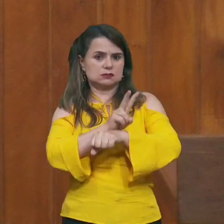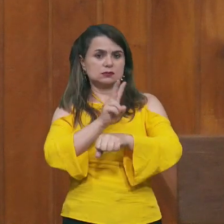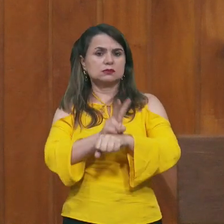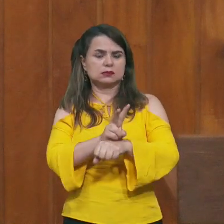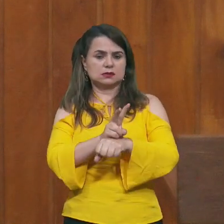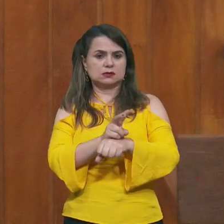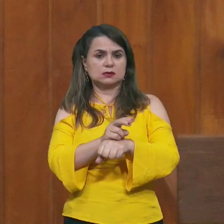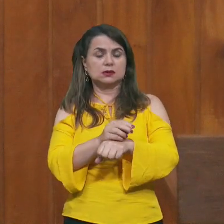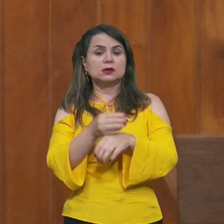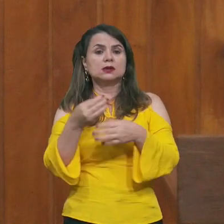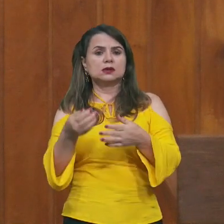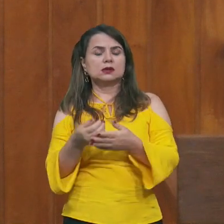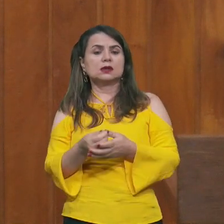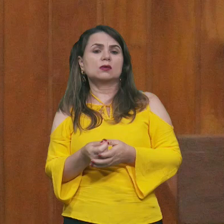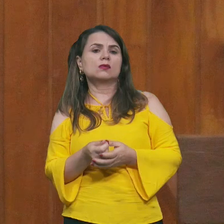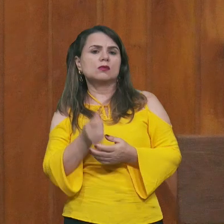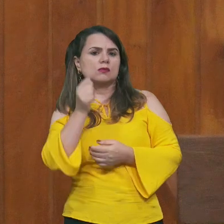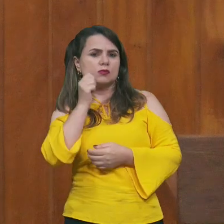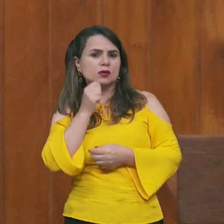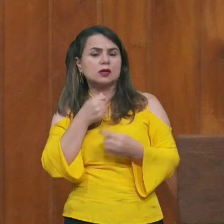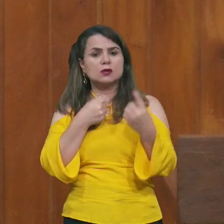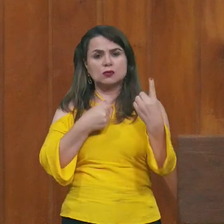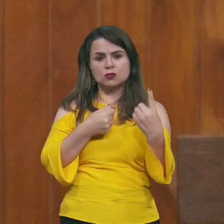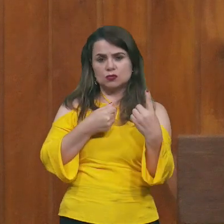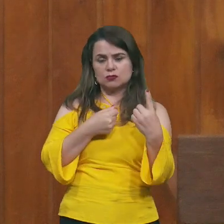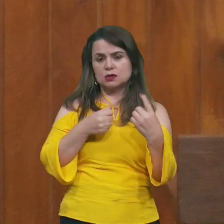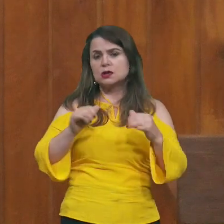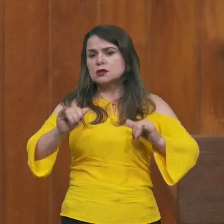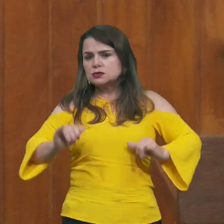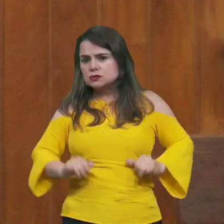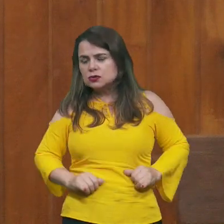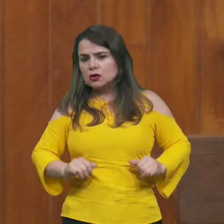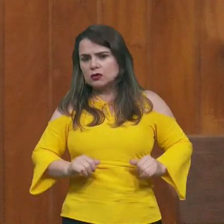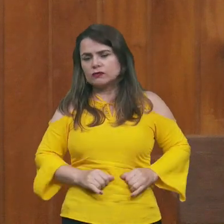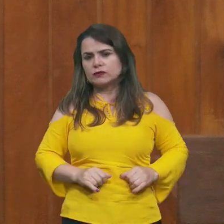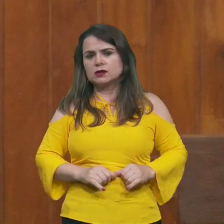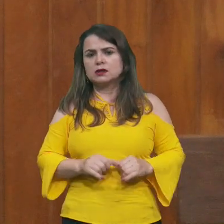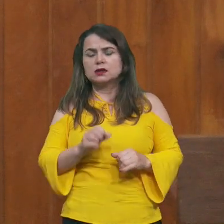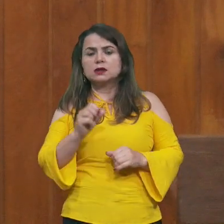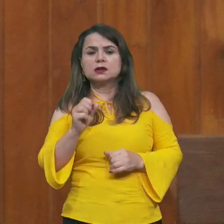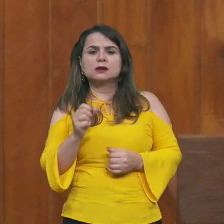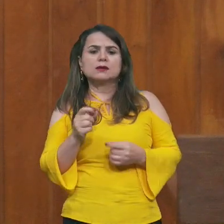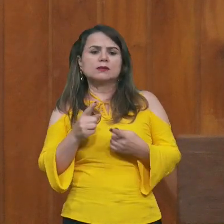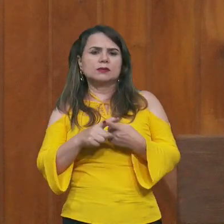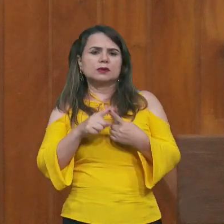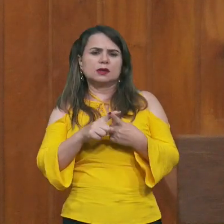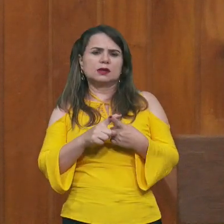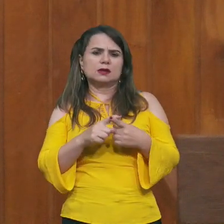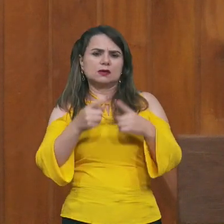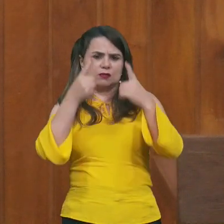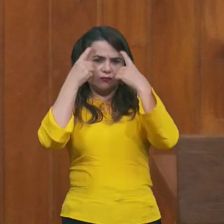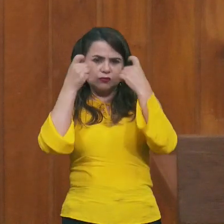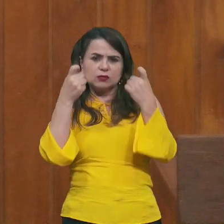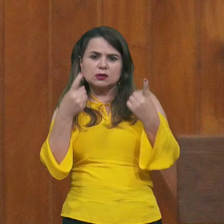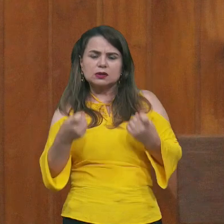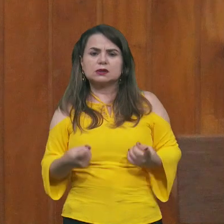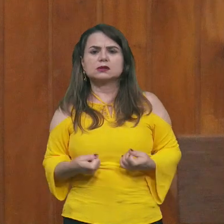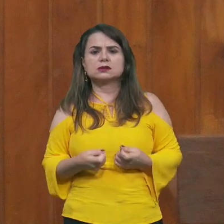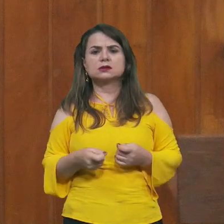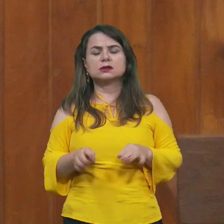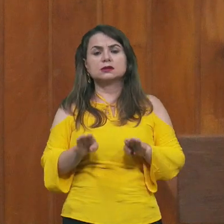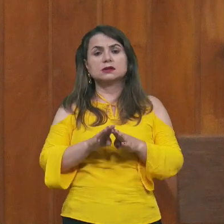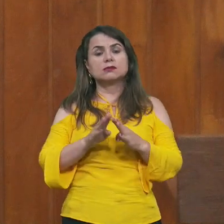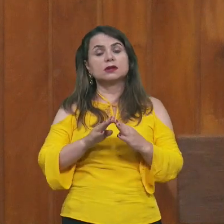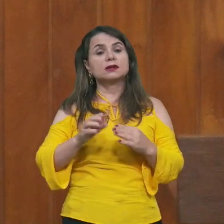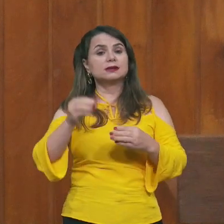uma em cada quatro mulheres sofre ou sofreu algum tipo de violência e que metade dessas agressões ocorrem dentro